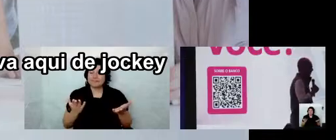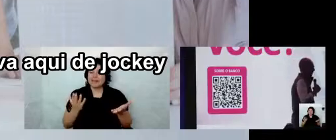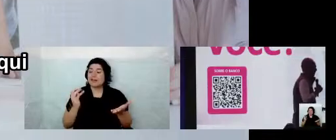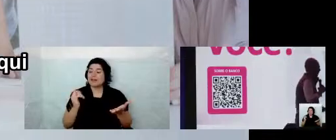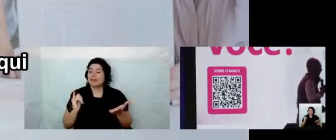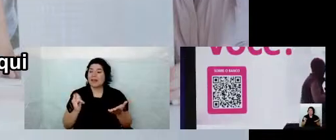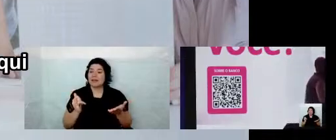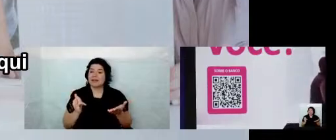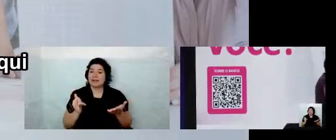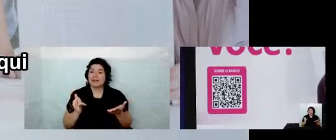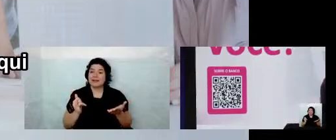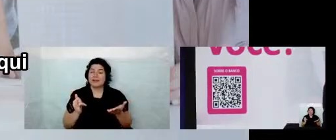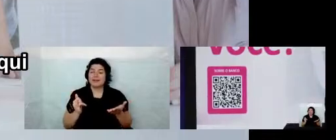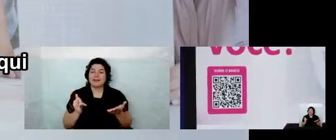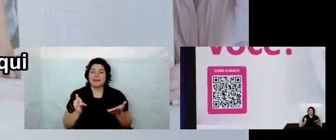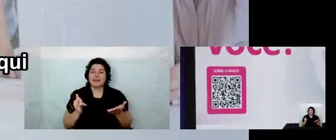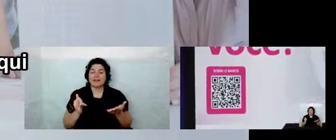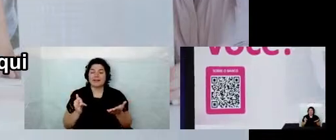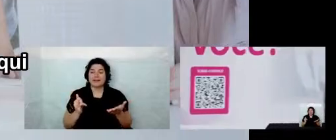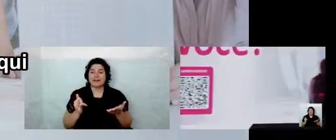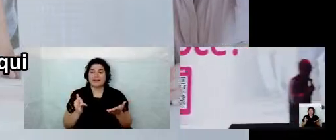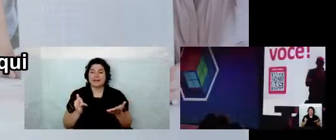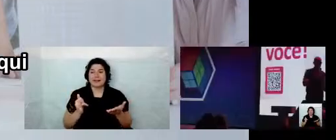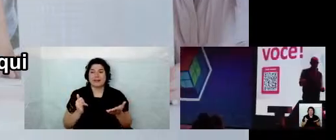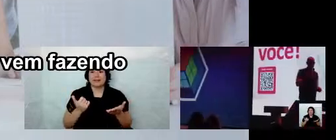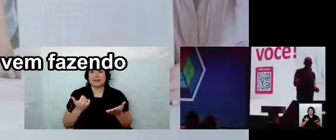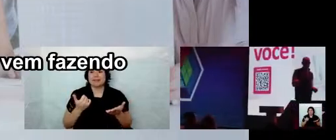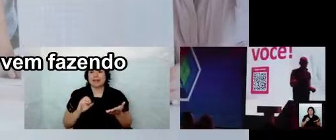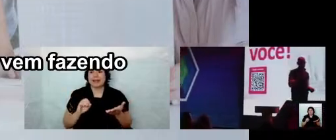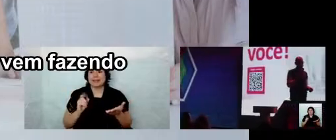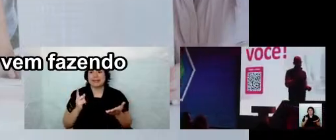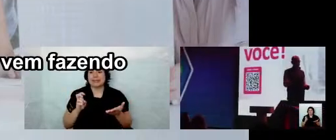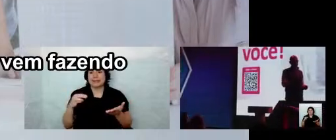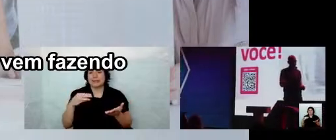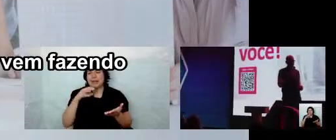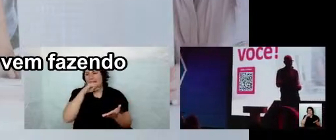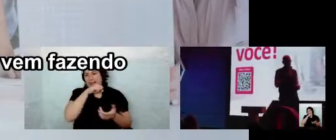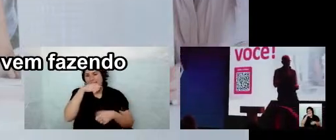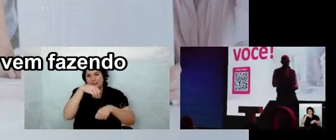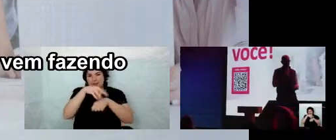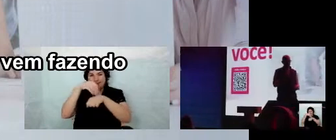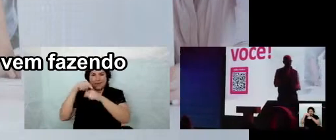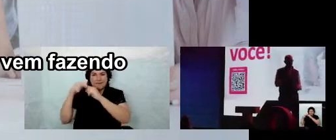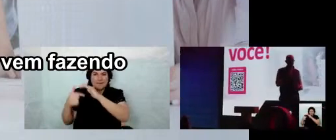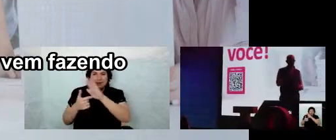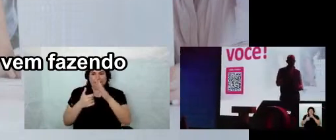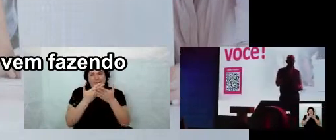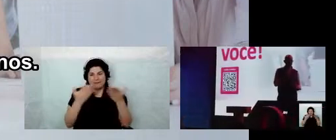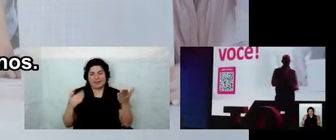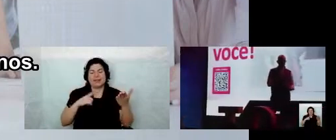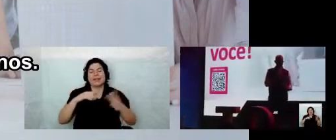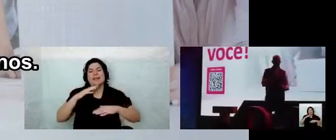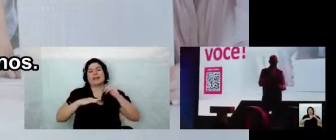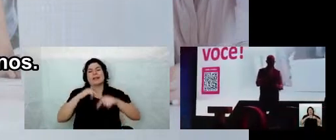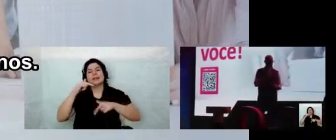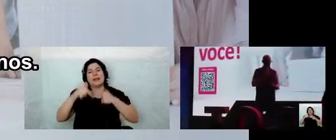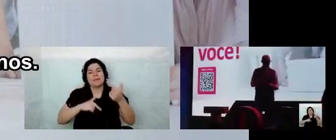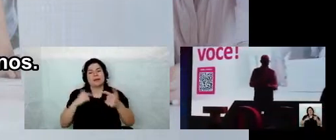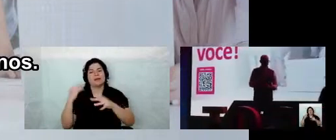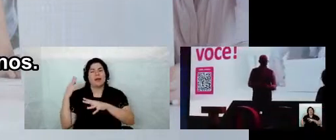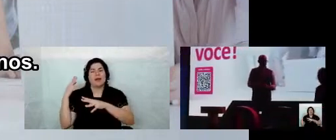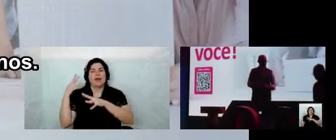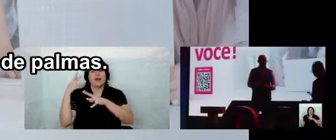jockey, né, em 10, 15 minutos aqui para apresentar o que a gente vem fazendo ao longo de muitos